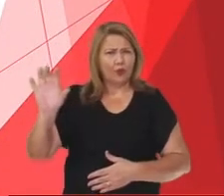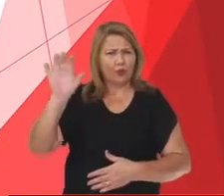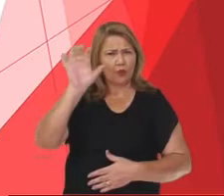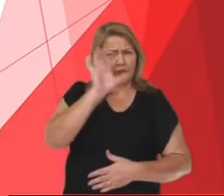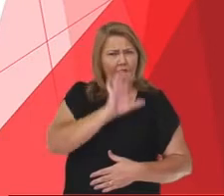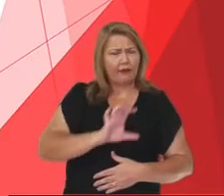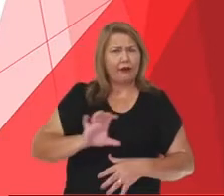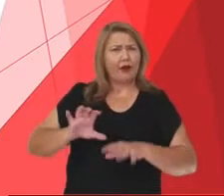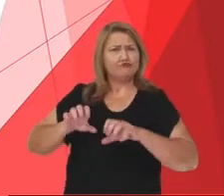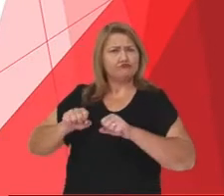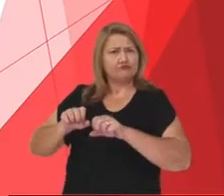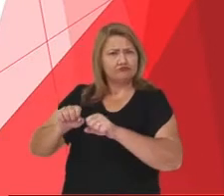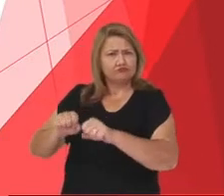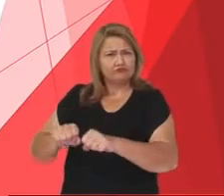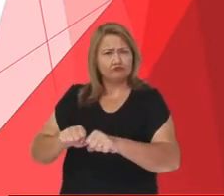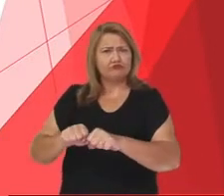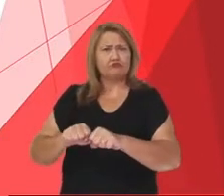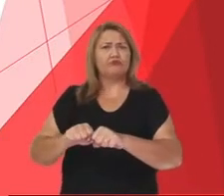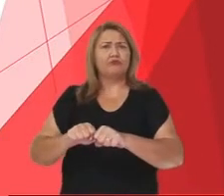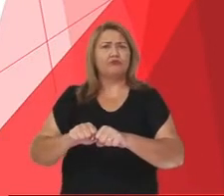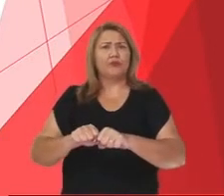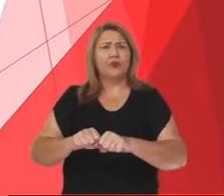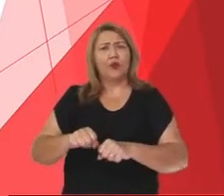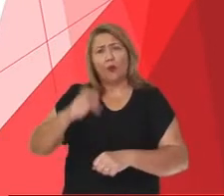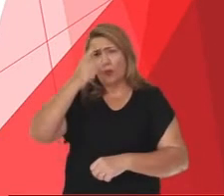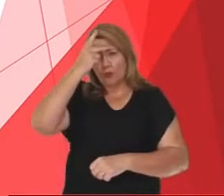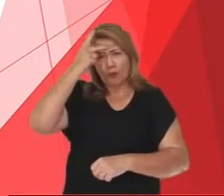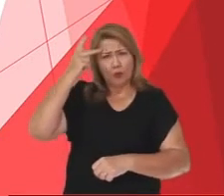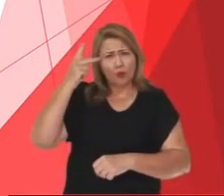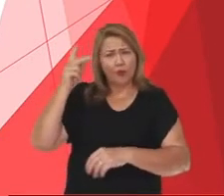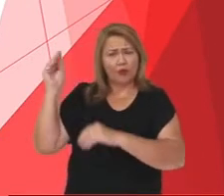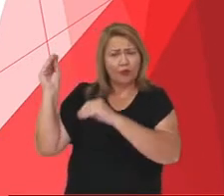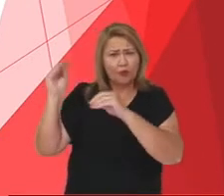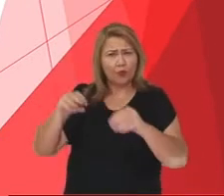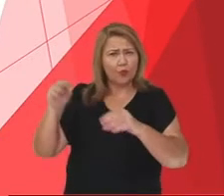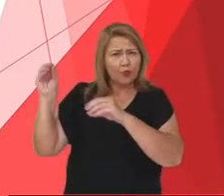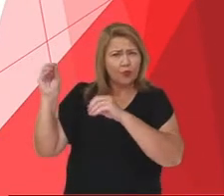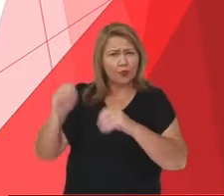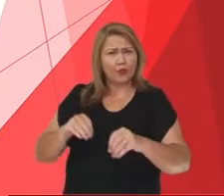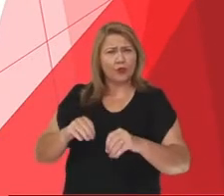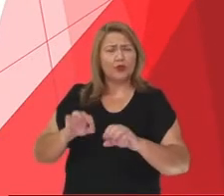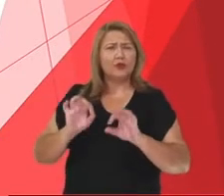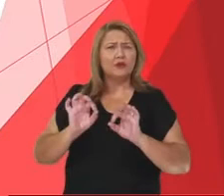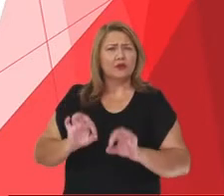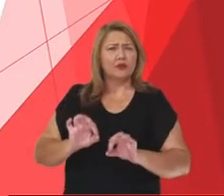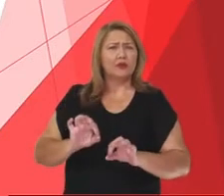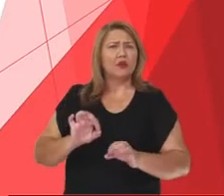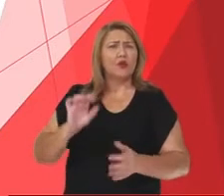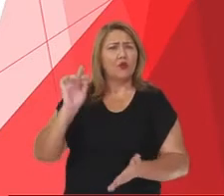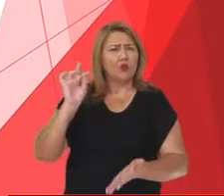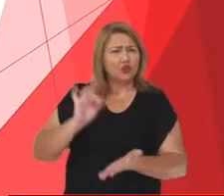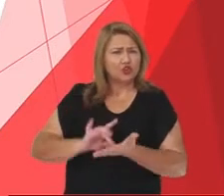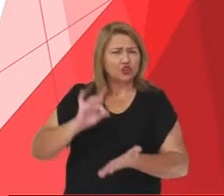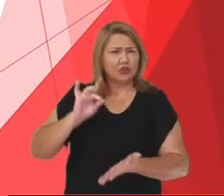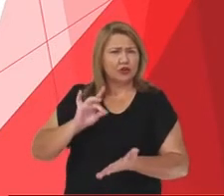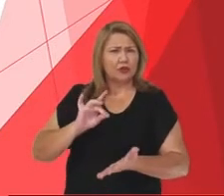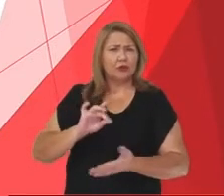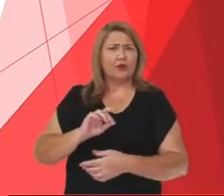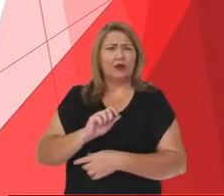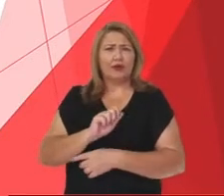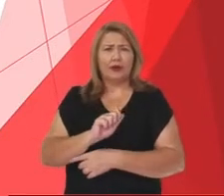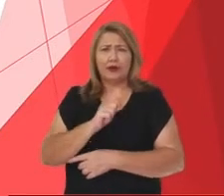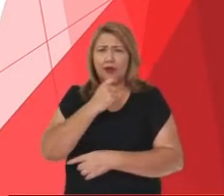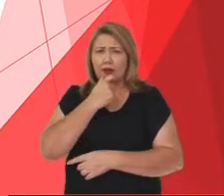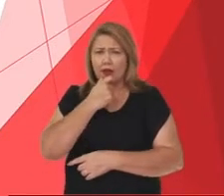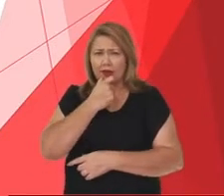onde aconteceu a colônia de povoamento e o idioma oficial é originado do anglo-saxão,